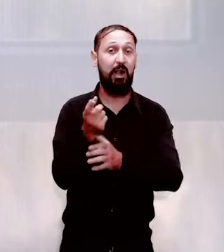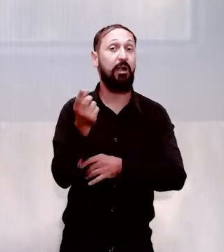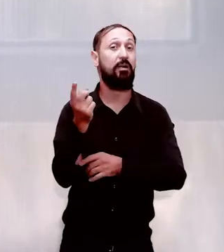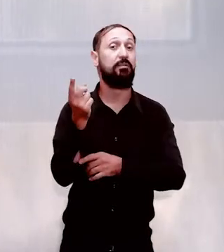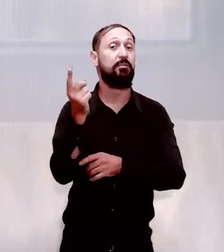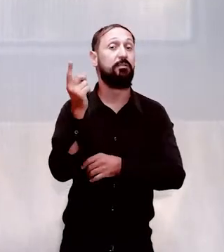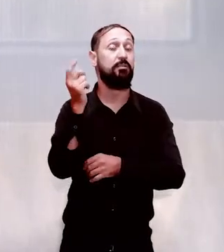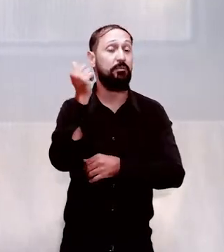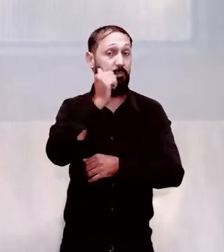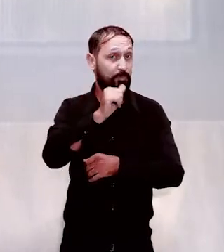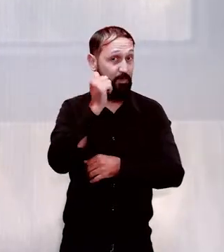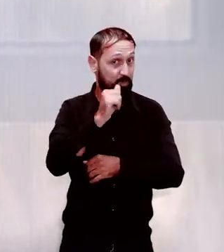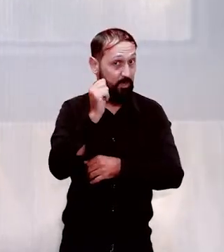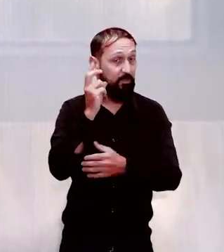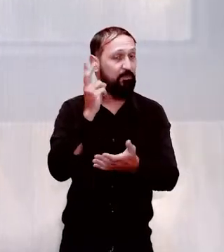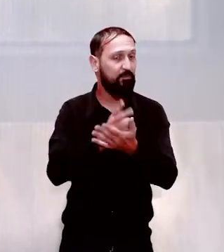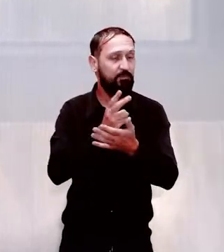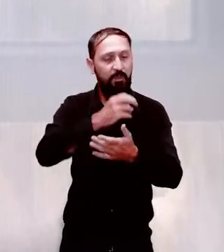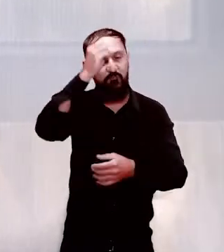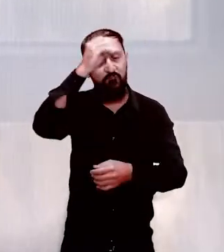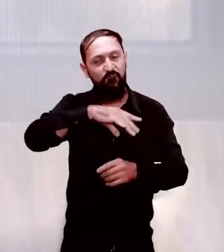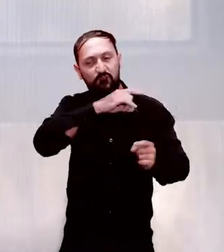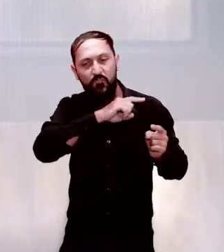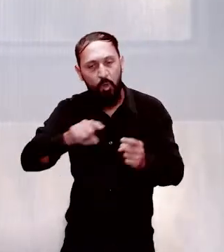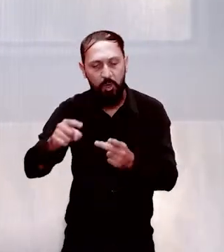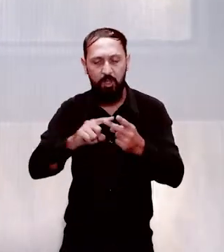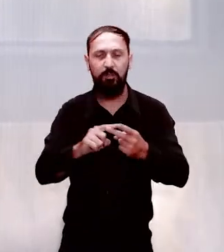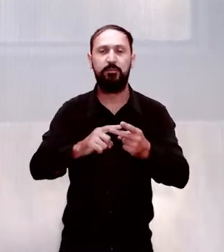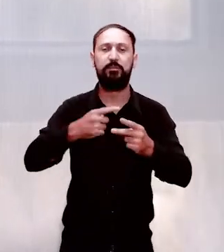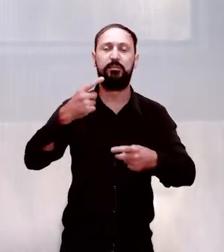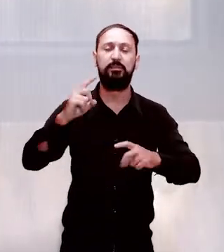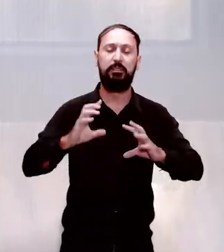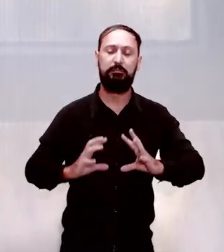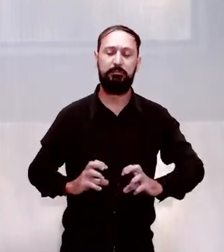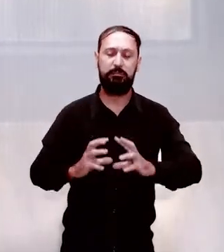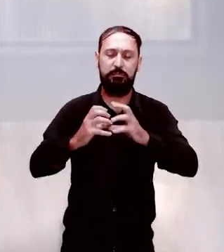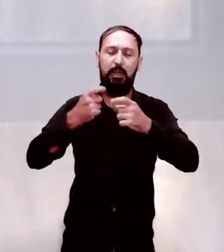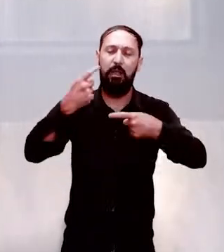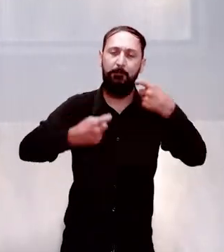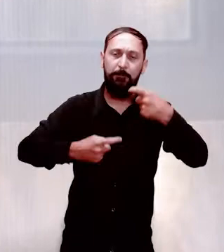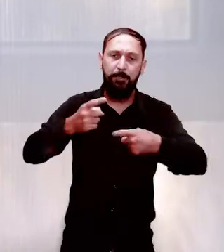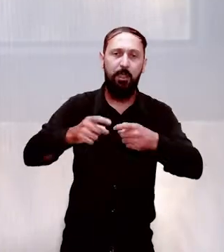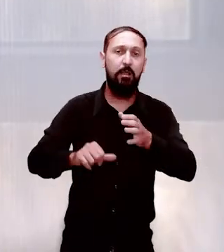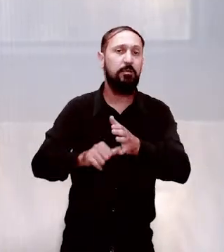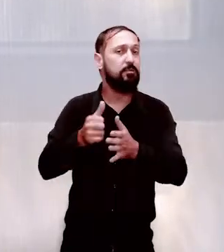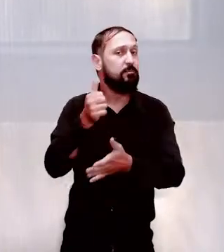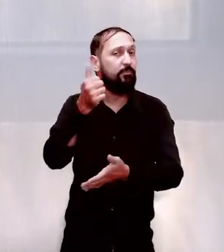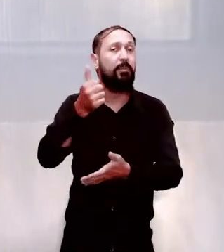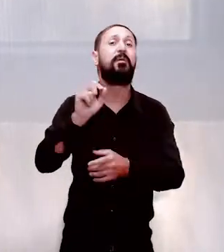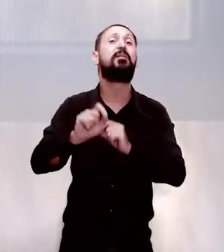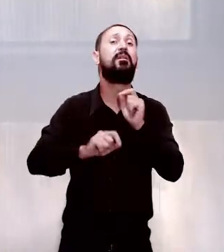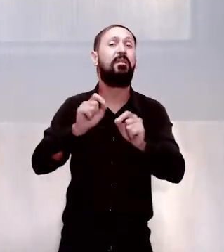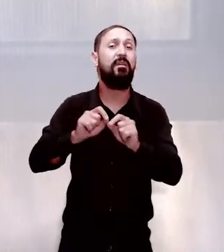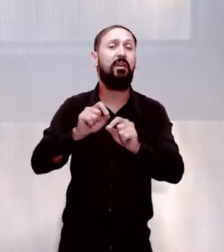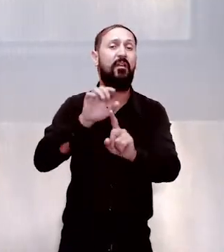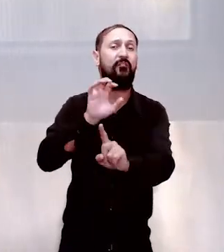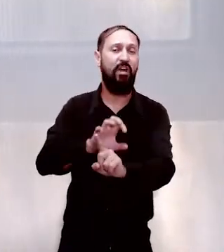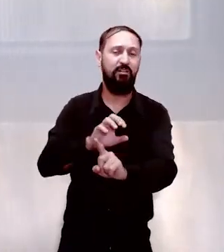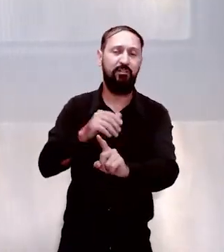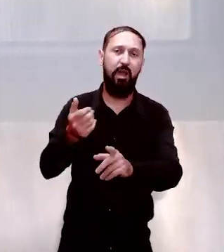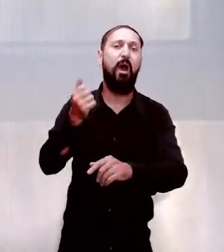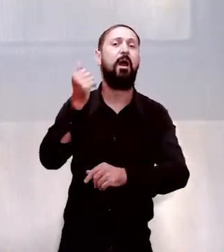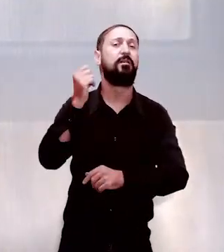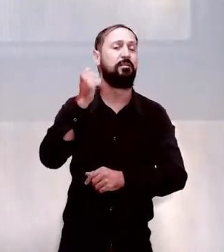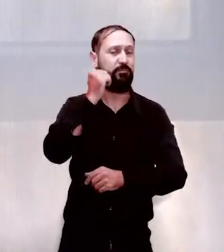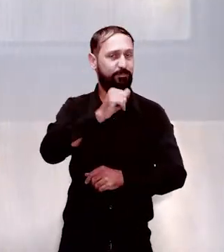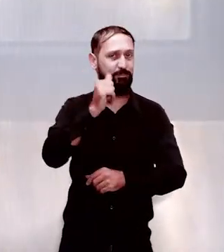ou não, as mulheres, sempre que há violência, sempre que há guerra, sempre que há pandemia, as mulheres são as mais